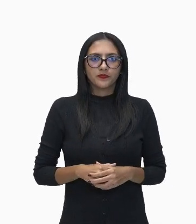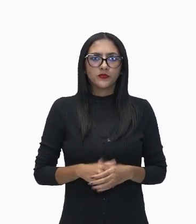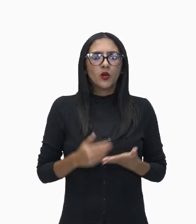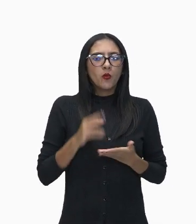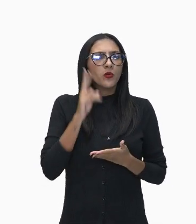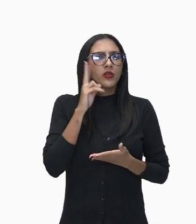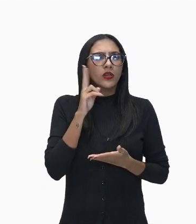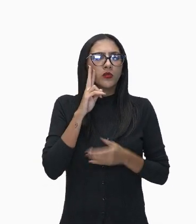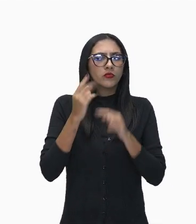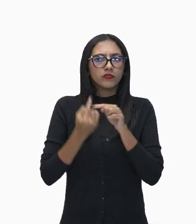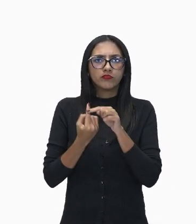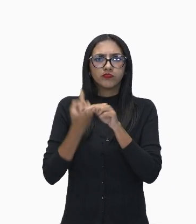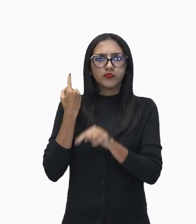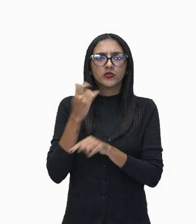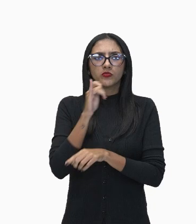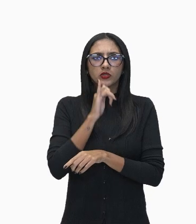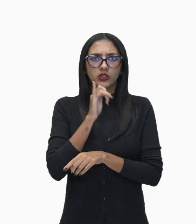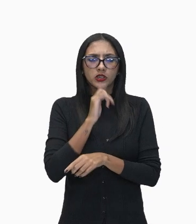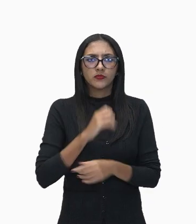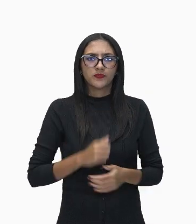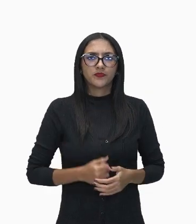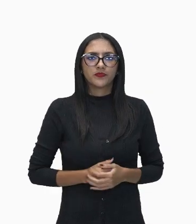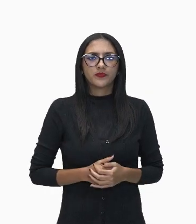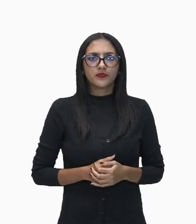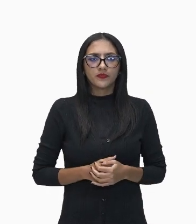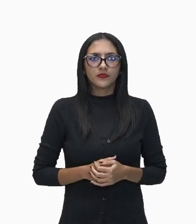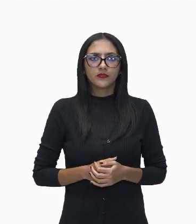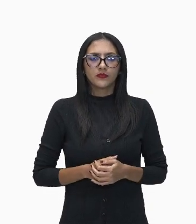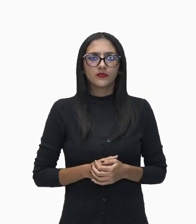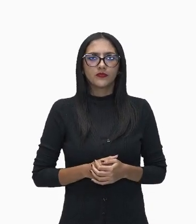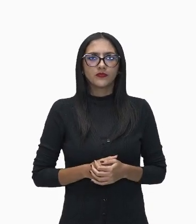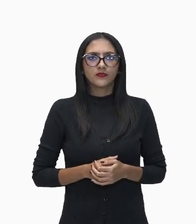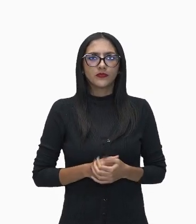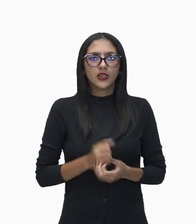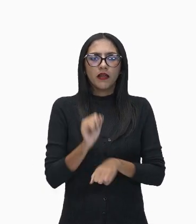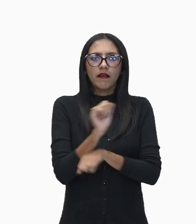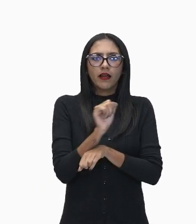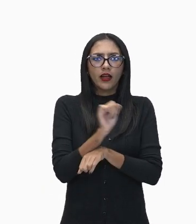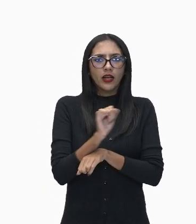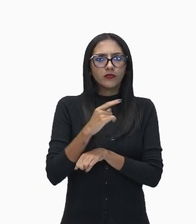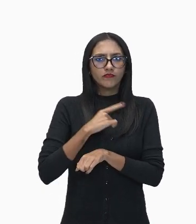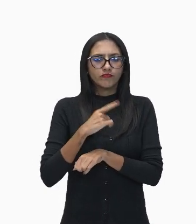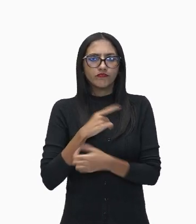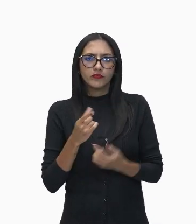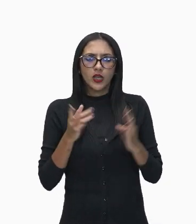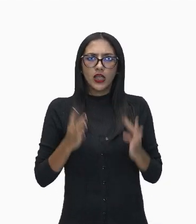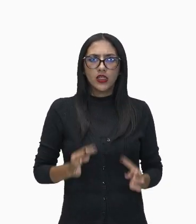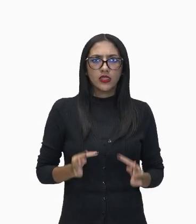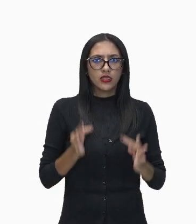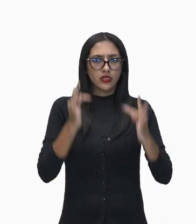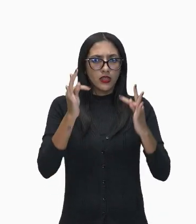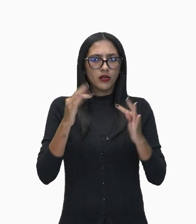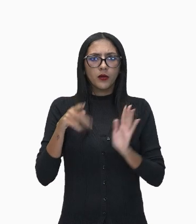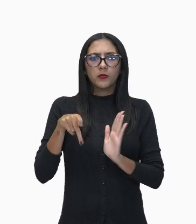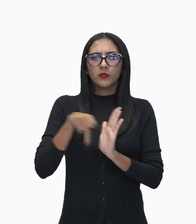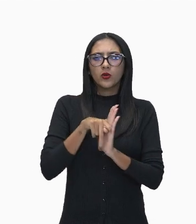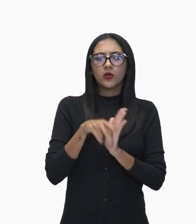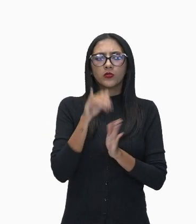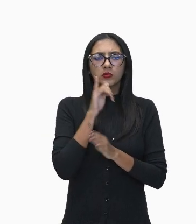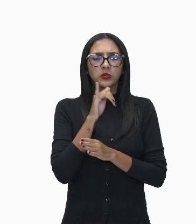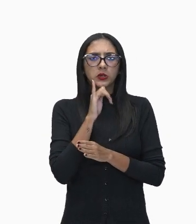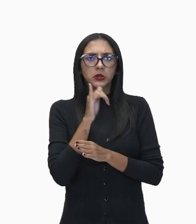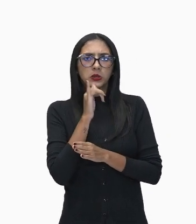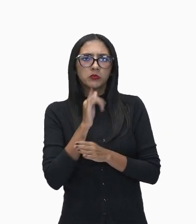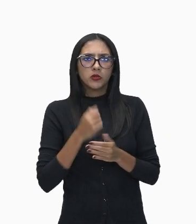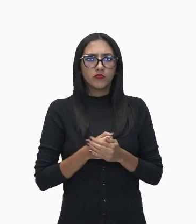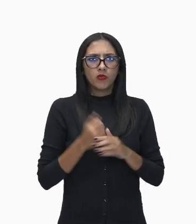lembro que os carros que funcionam com a tecnologia da injeção